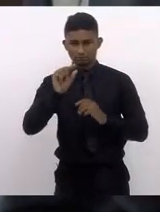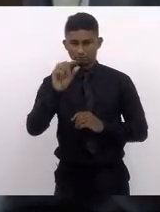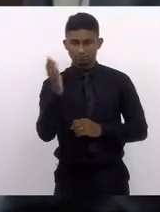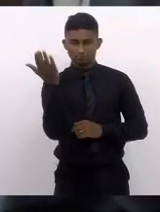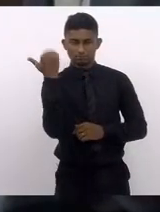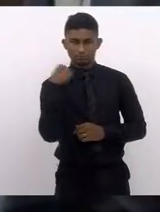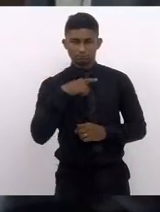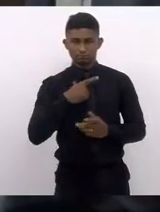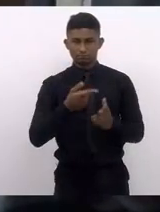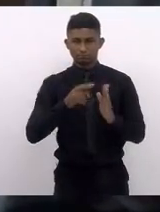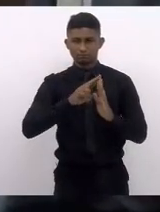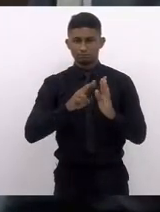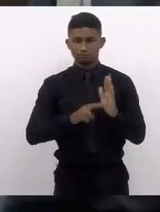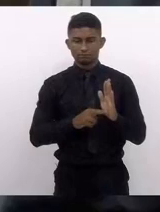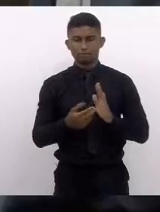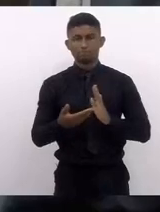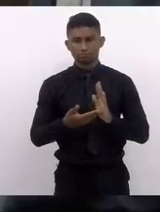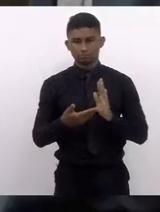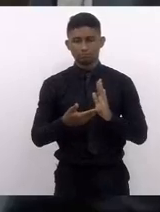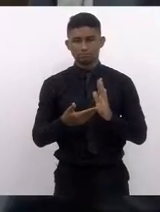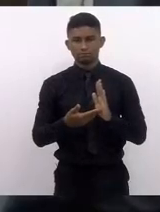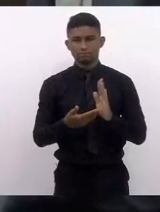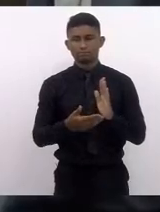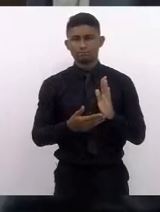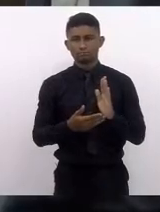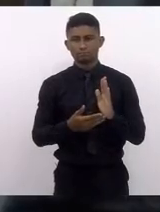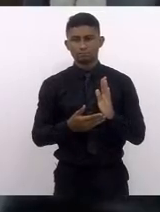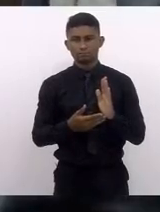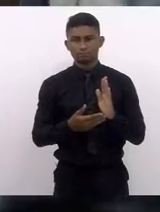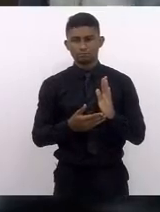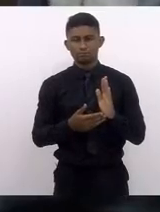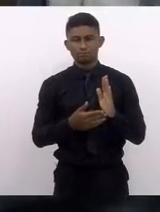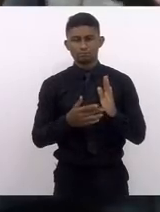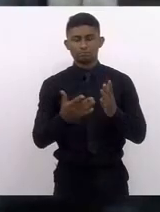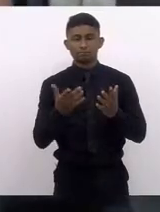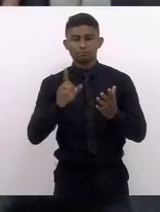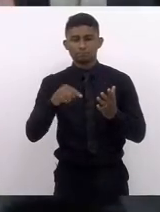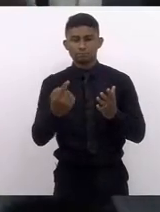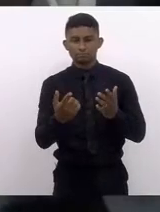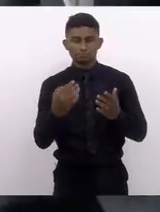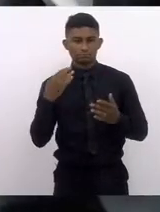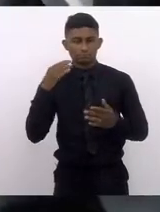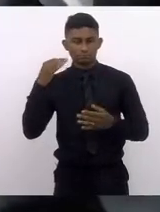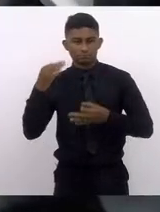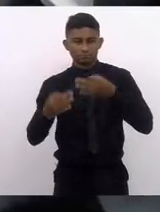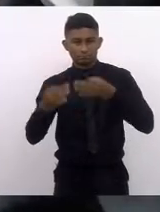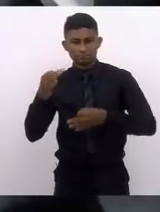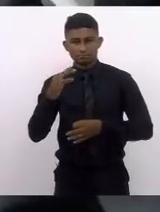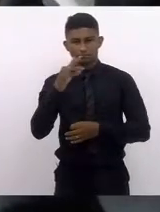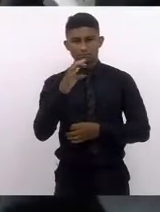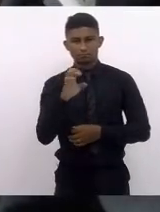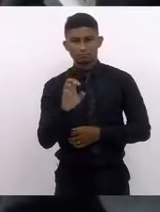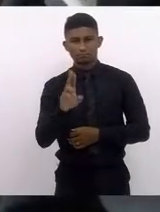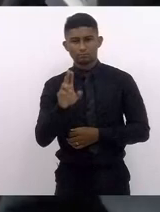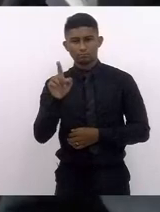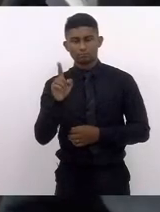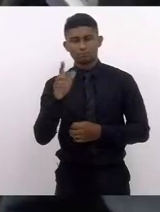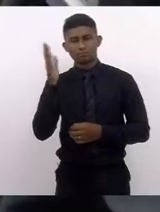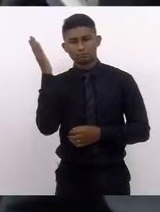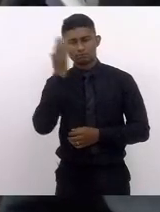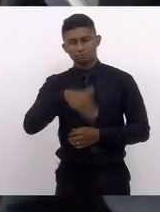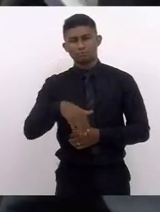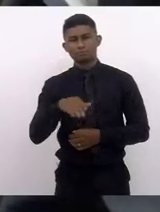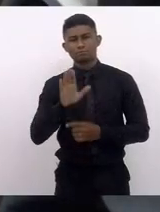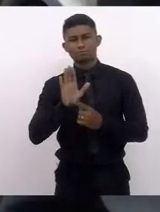tem um relatório muito recente Presidente Marcus Miller do Tribunal de Contas da União do TCU que revela